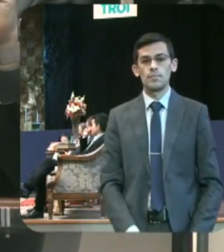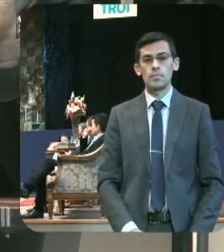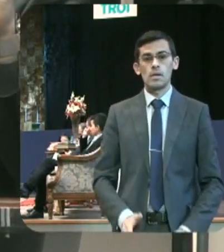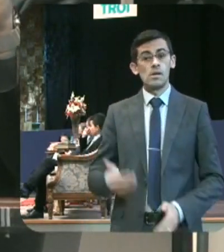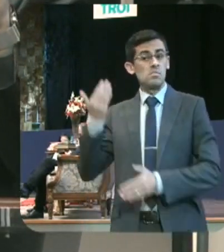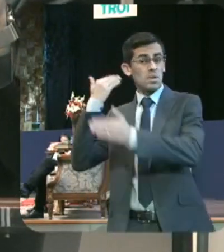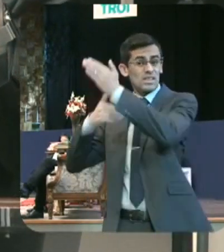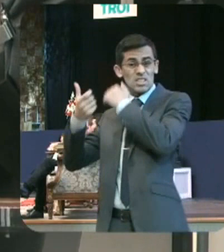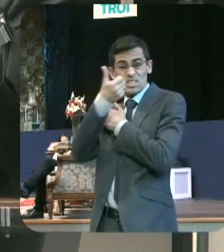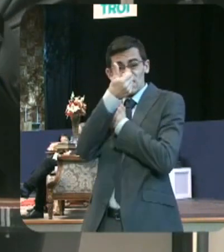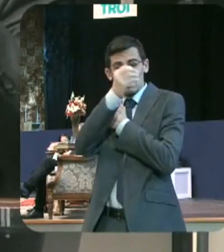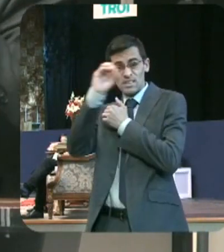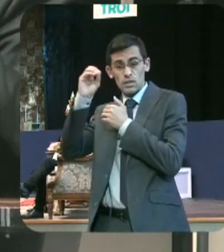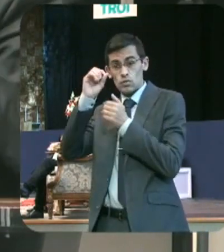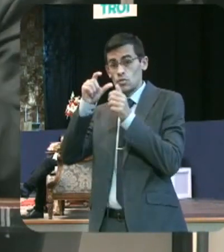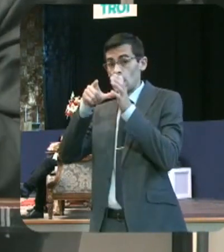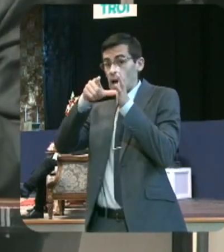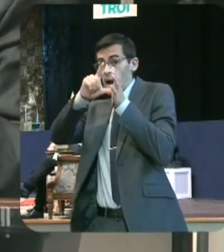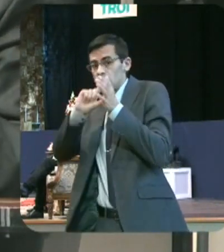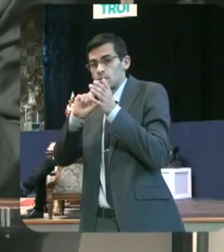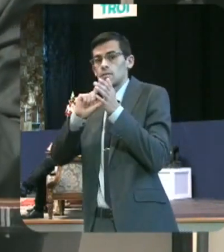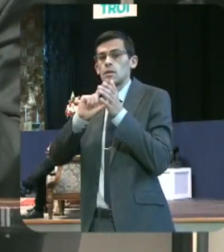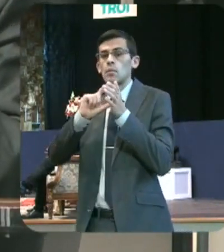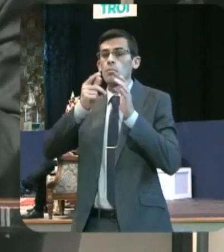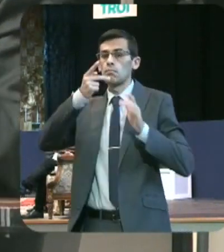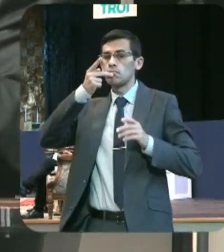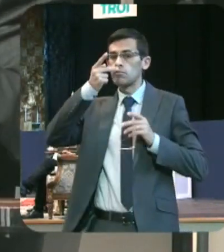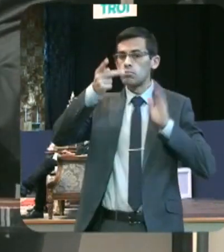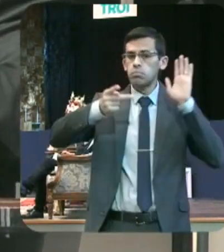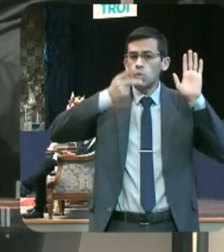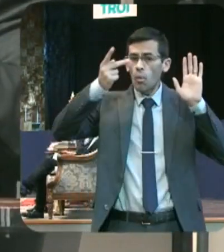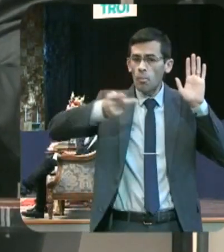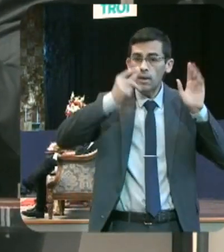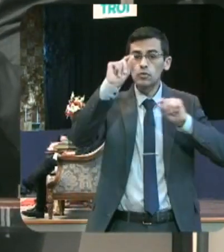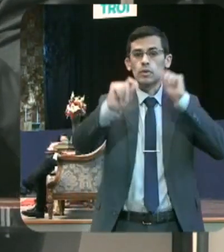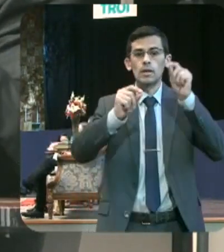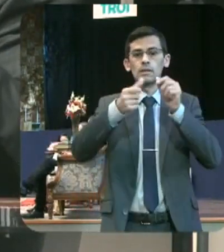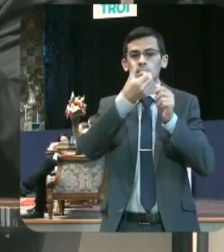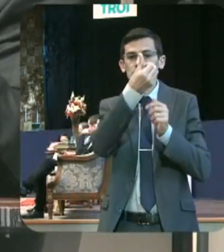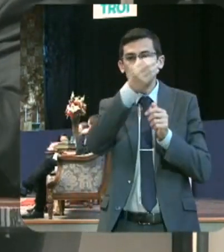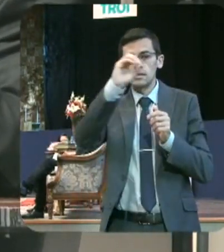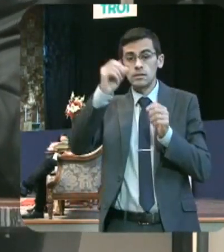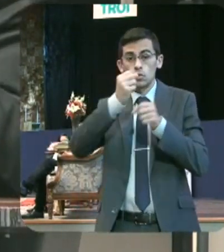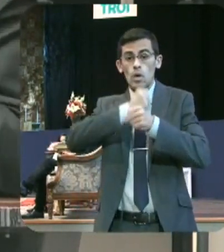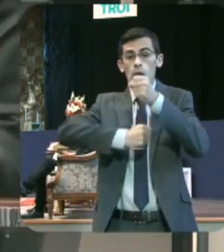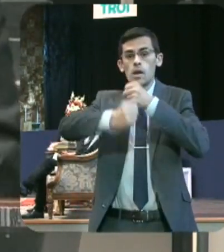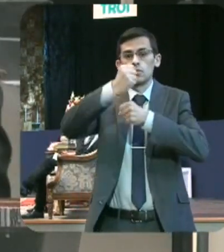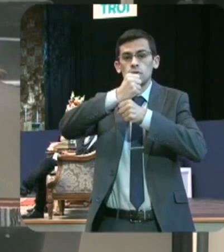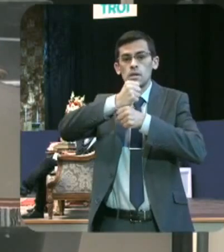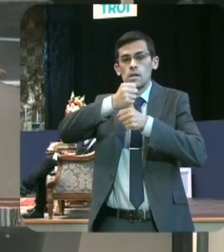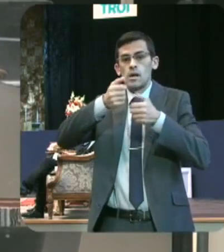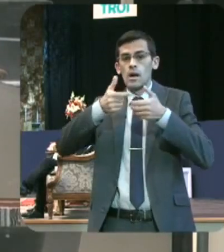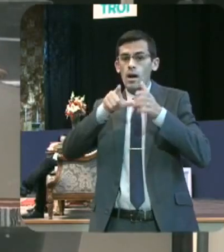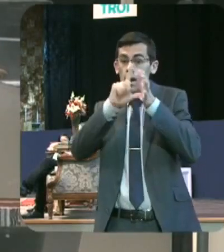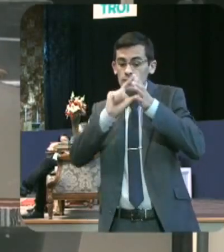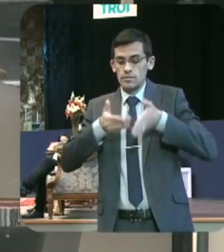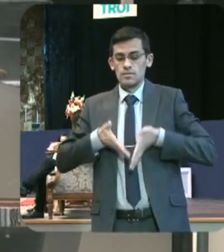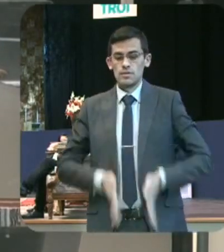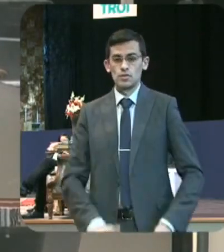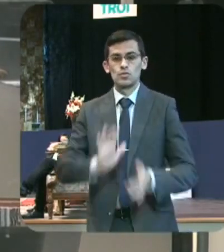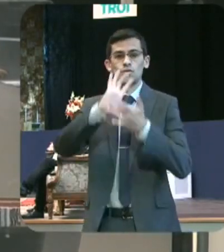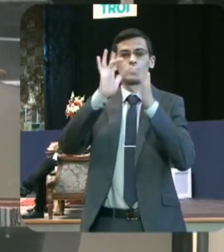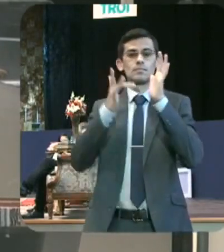nascer. É uma profecia, 600 anos antes de Jesus